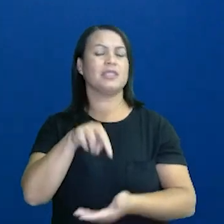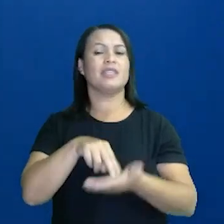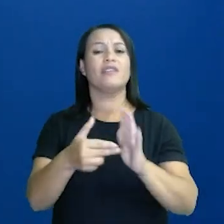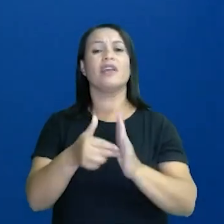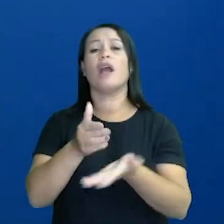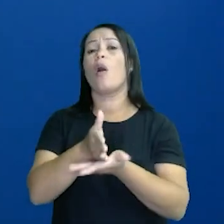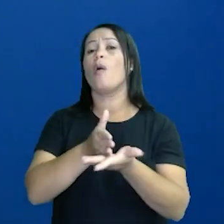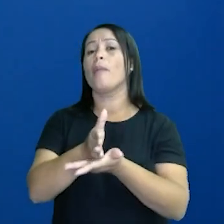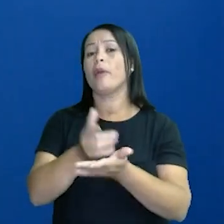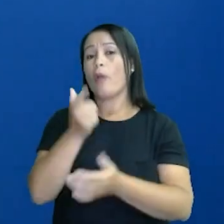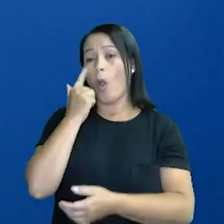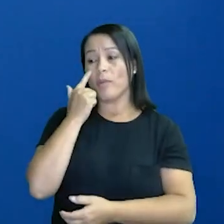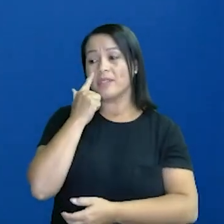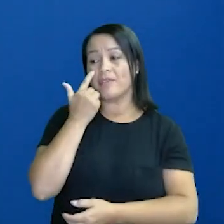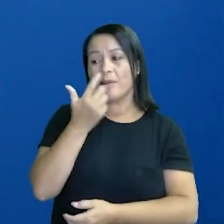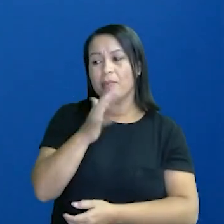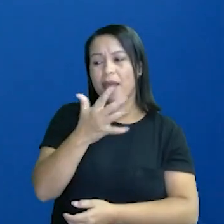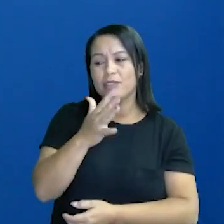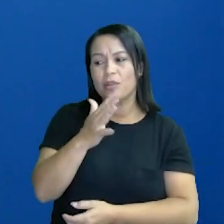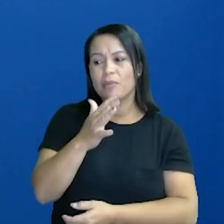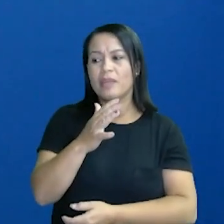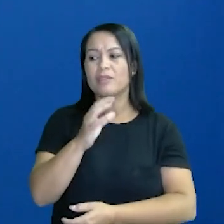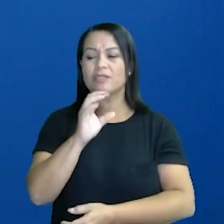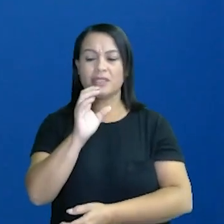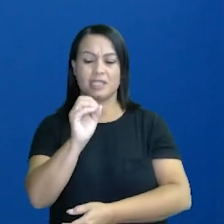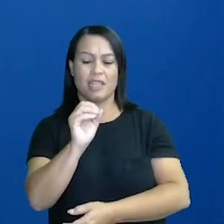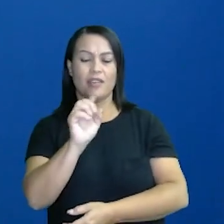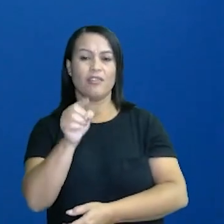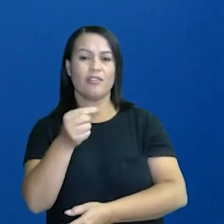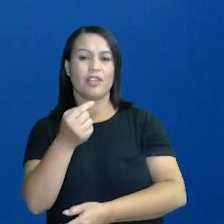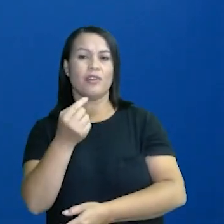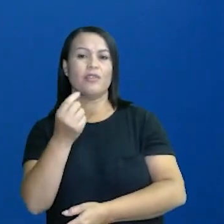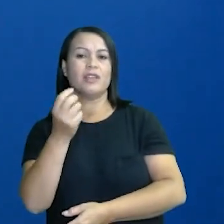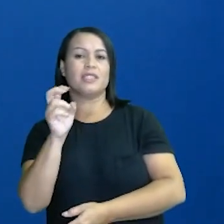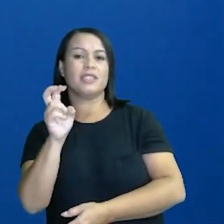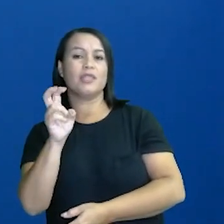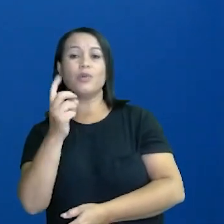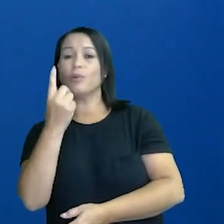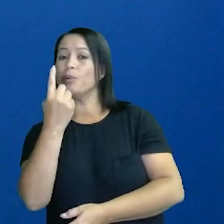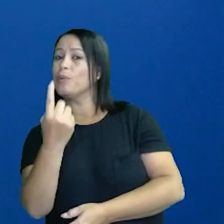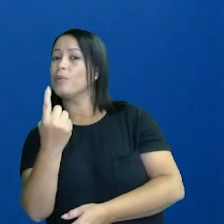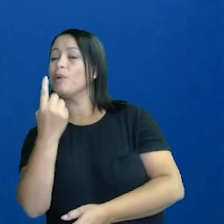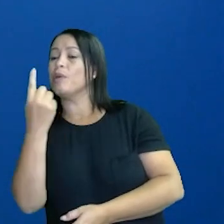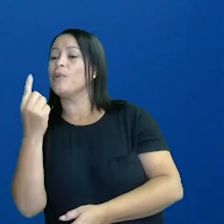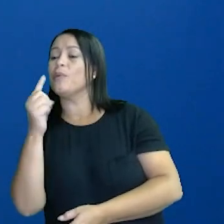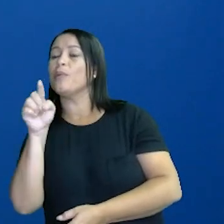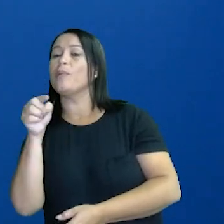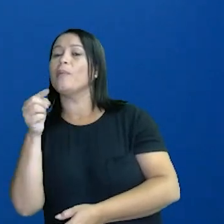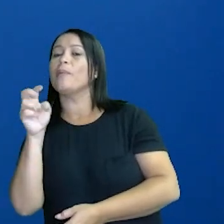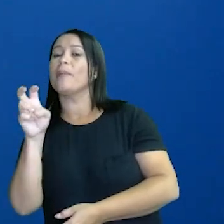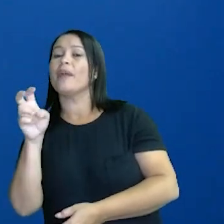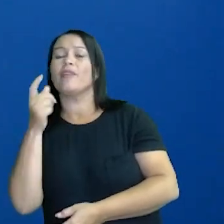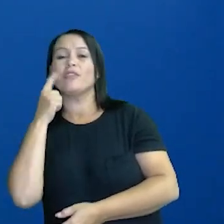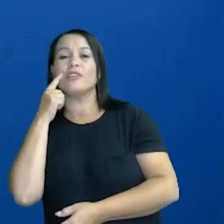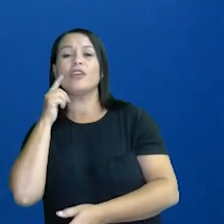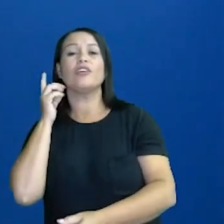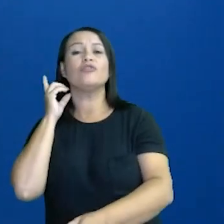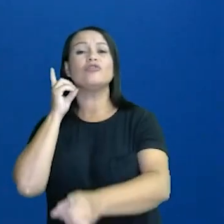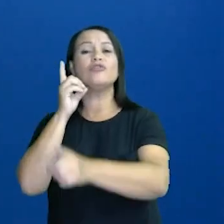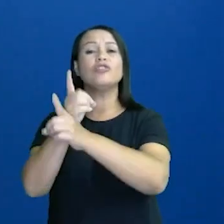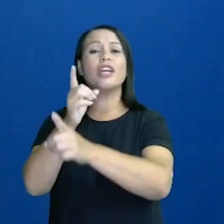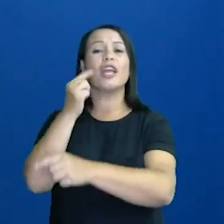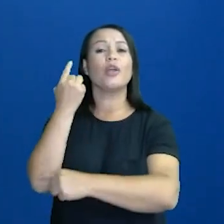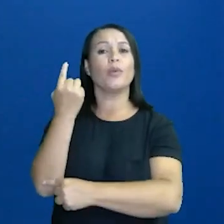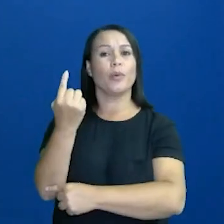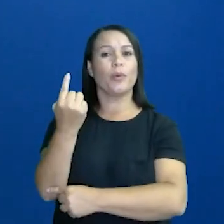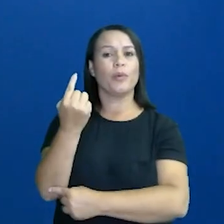Então, ele está mais ou menos aqui, ó. Por isso, eu tenho 0, 1 meio, cheguei aonde? No 1. E quando a gente chega